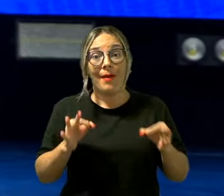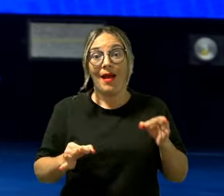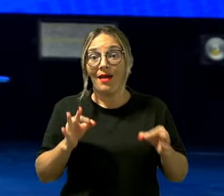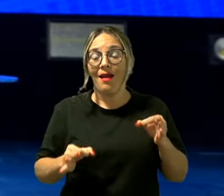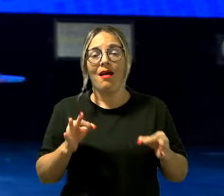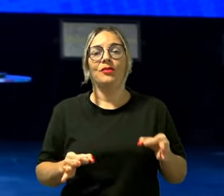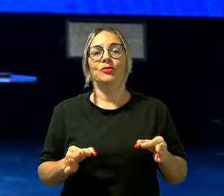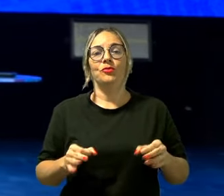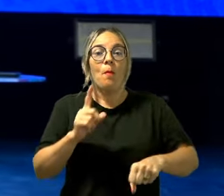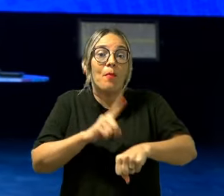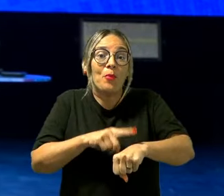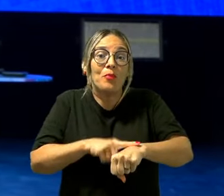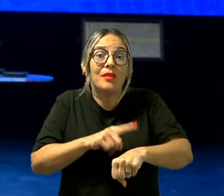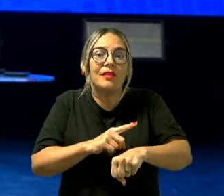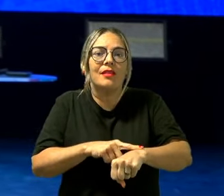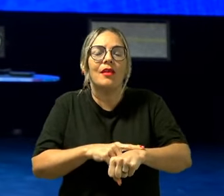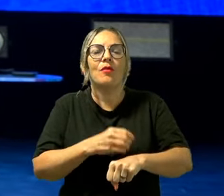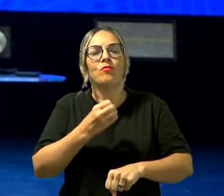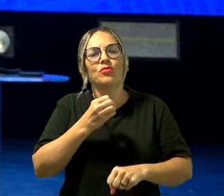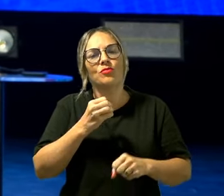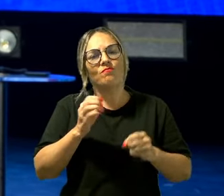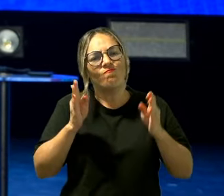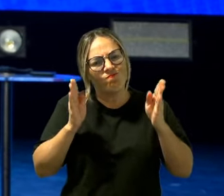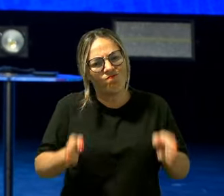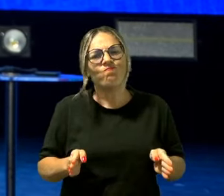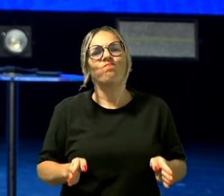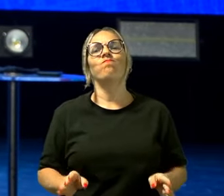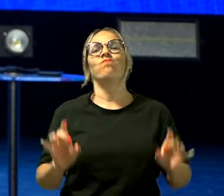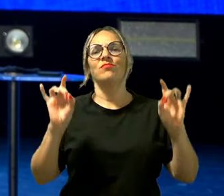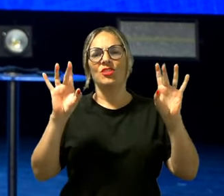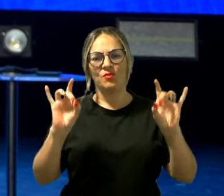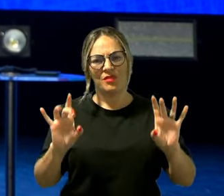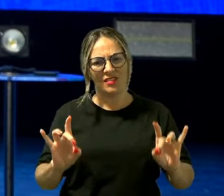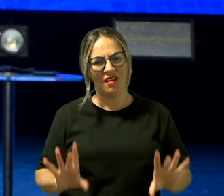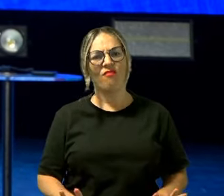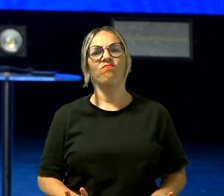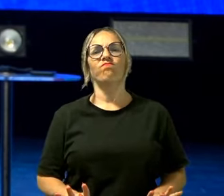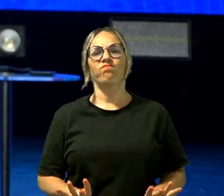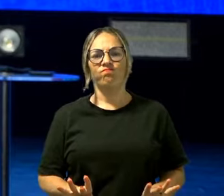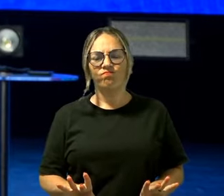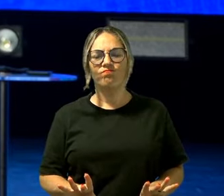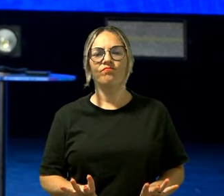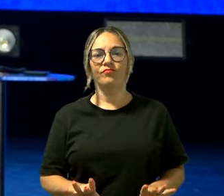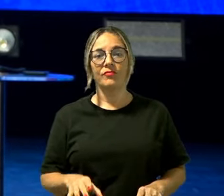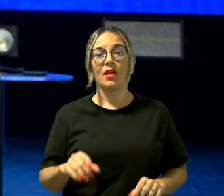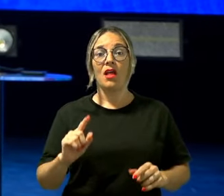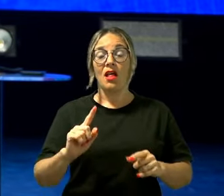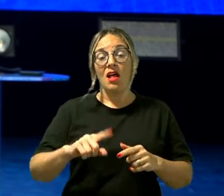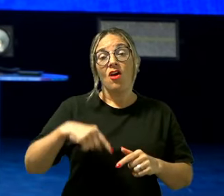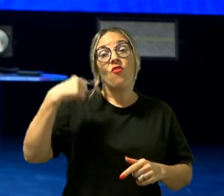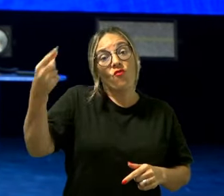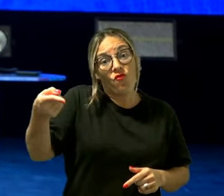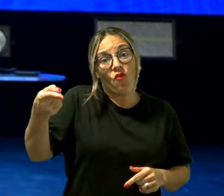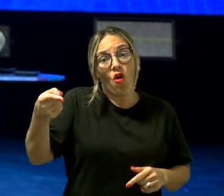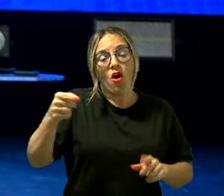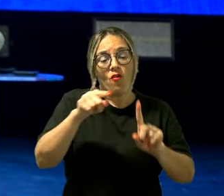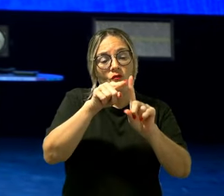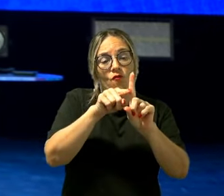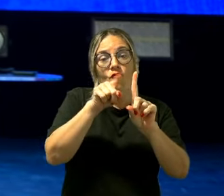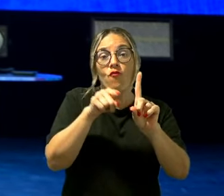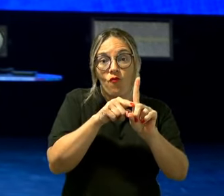tempo específico. Do lado de fora, a palavra é morte. Do lado de fora, tem